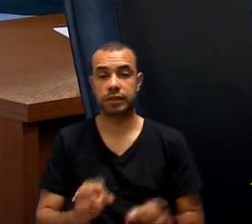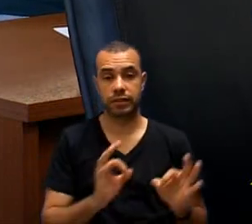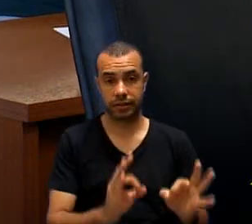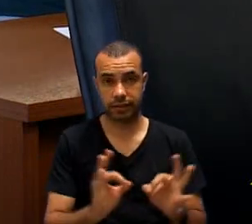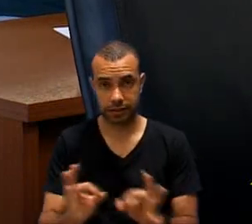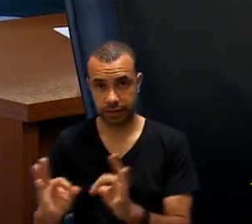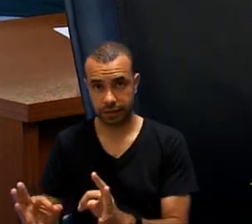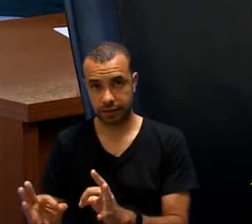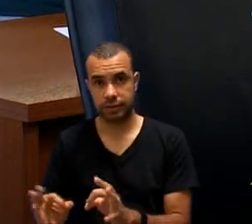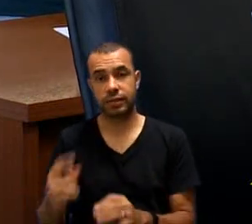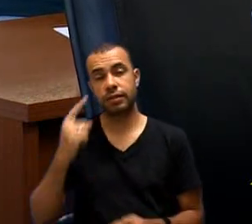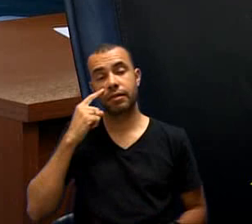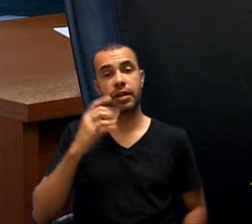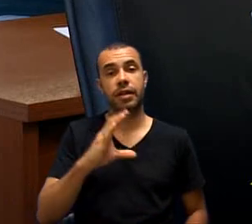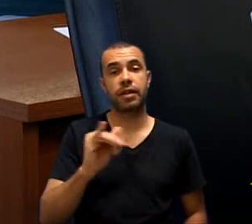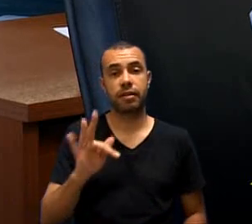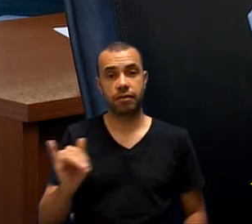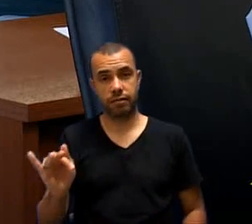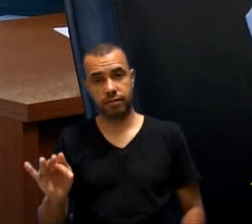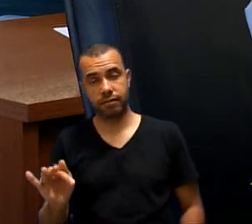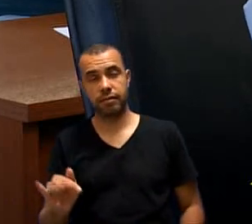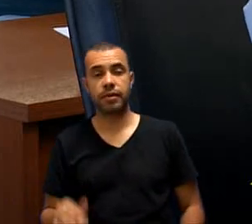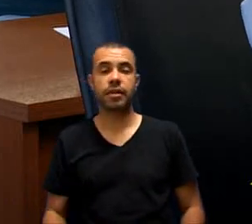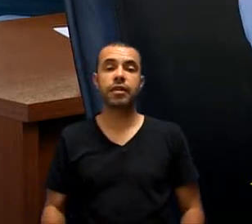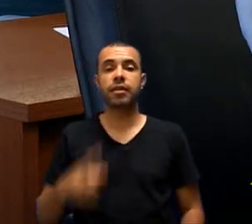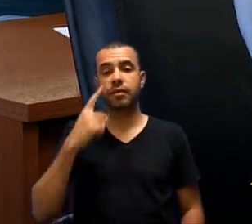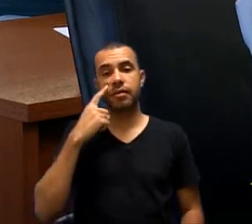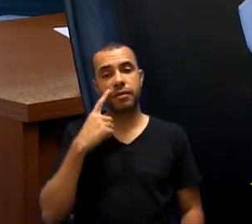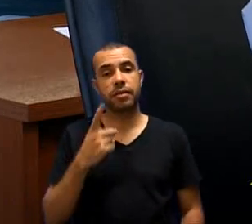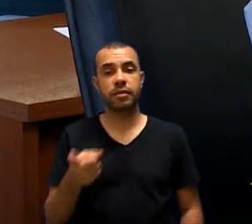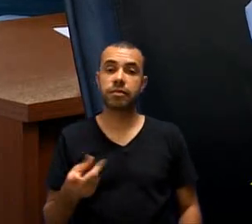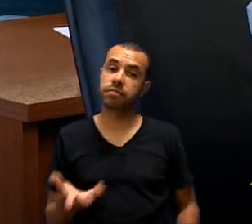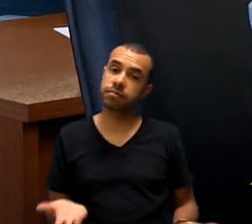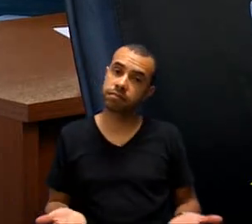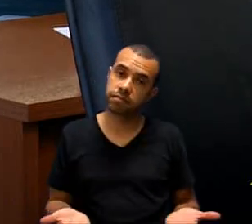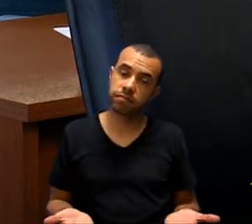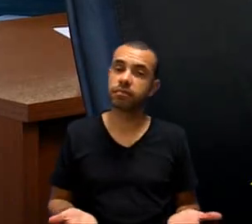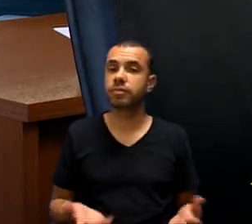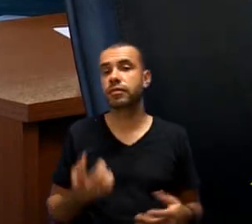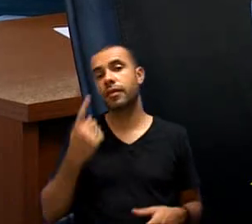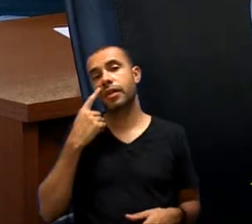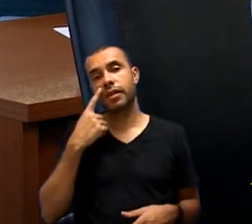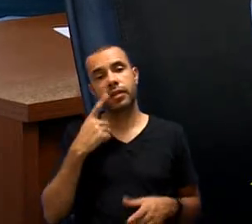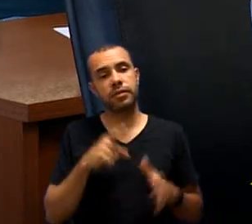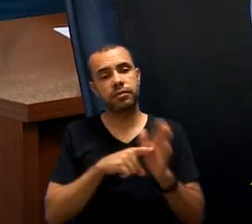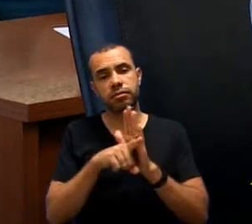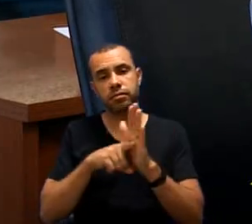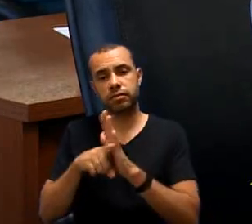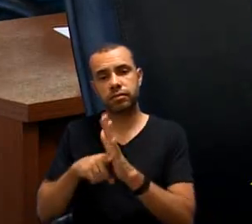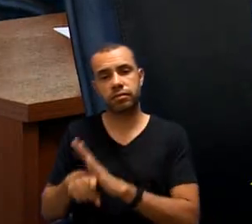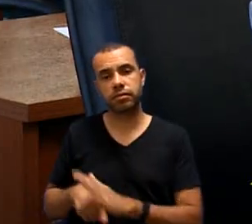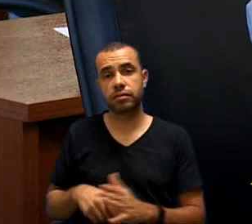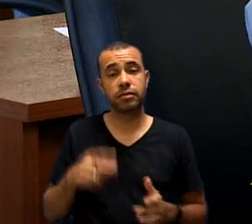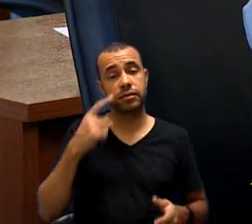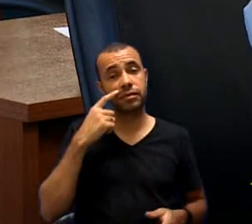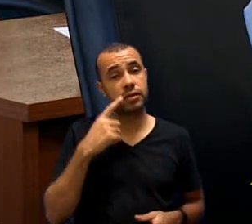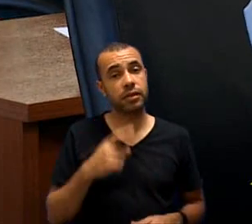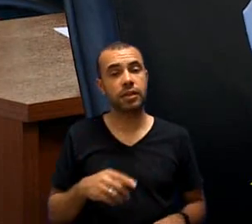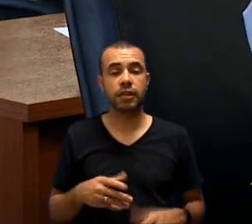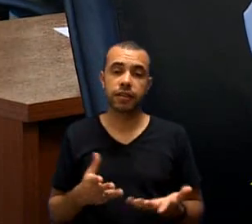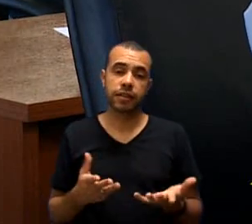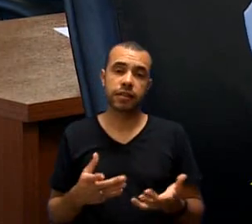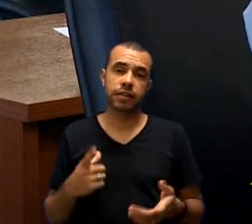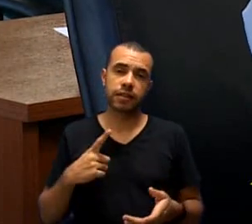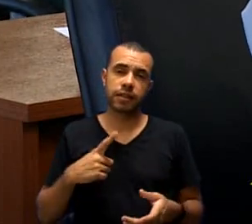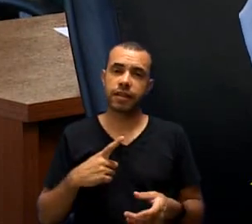é dentro do CAF, que é a Cooperativa Andina de Fomento. Então, em cima disso, eu estou vendo aqui que tem as obras que foram indicadas. Então,